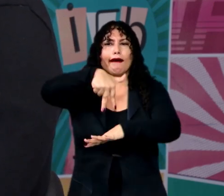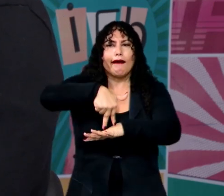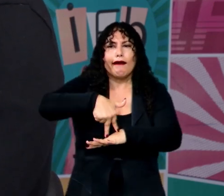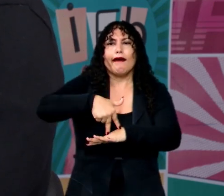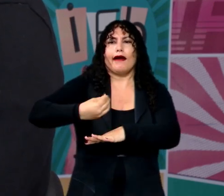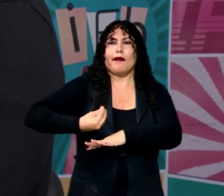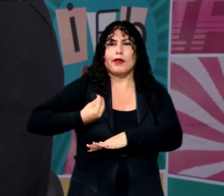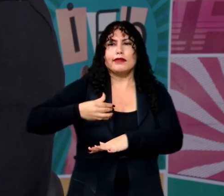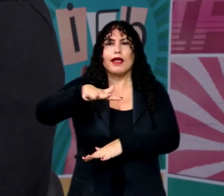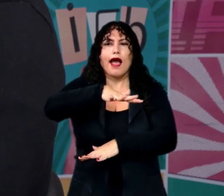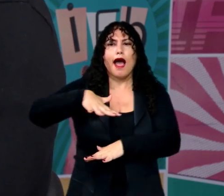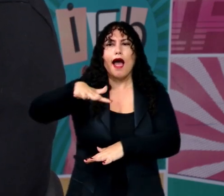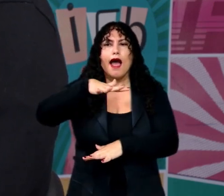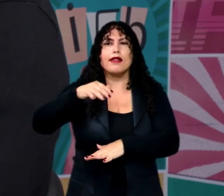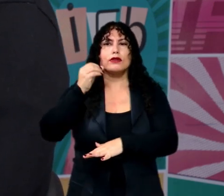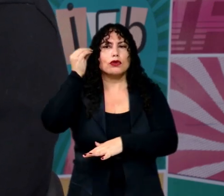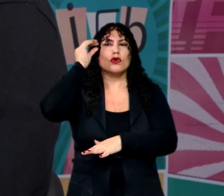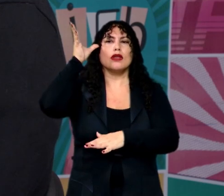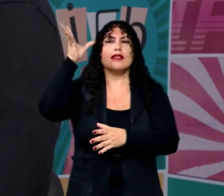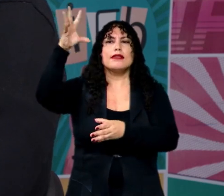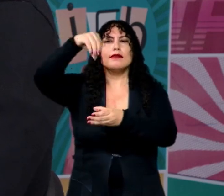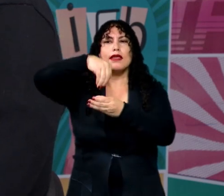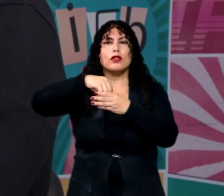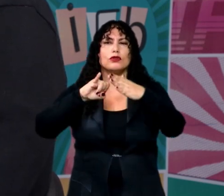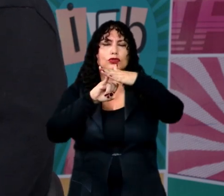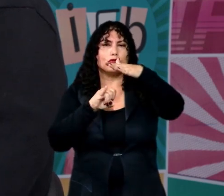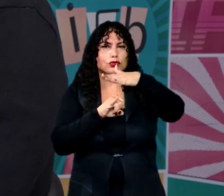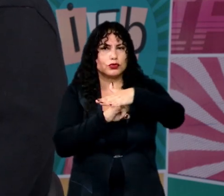área de conhecimento dentro de um instituto. Então,